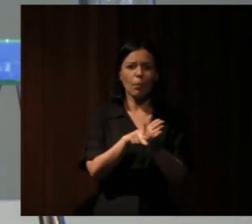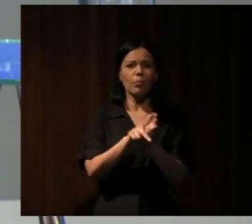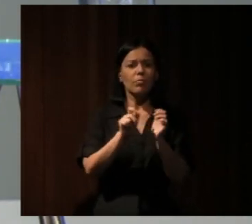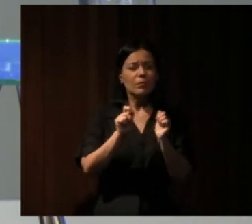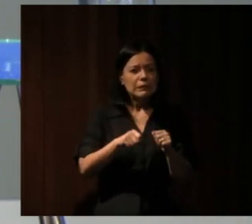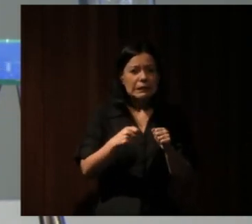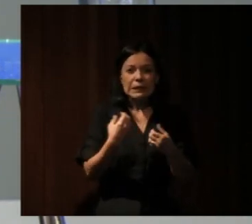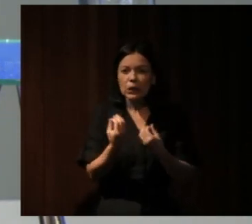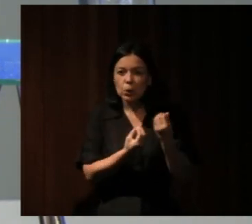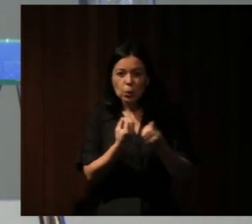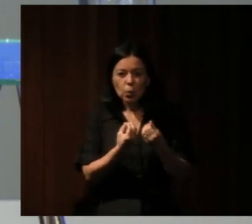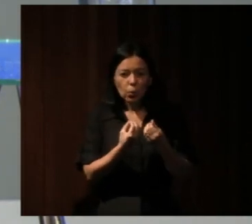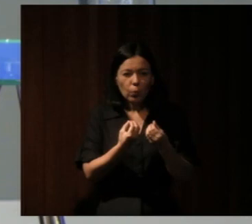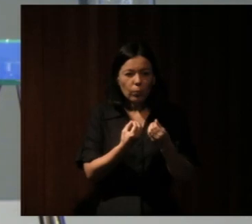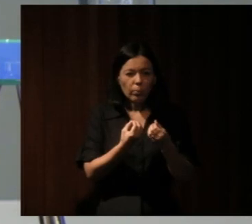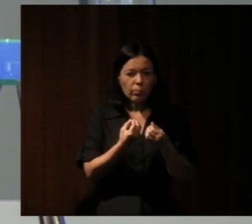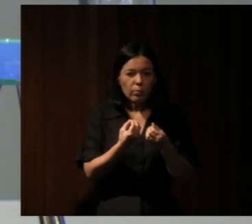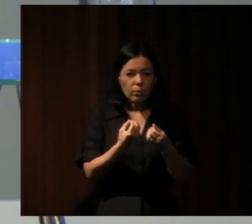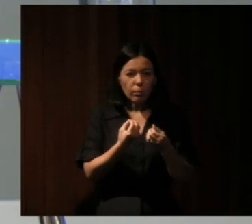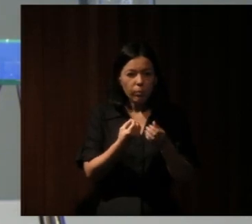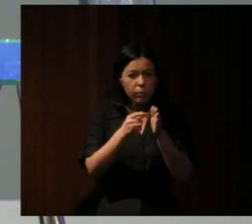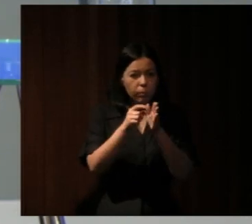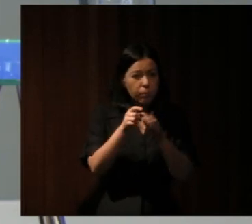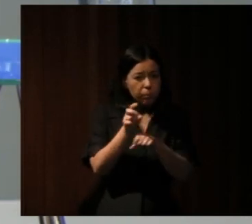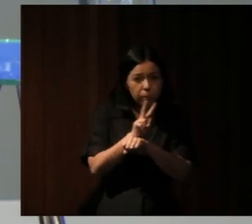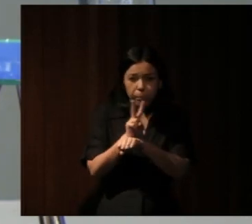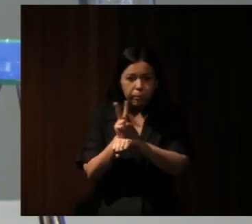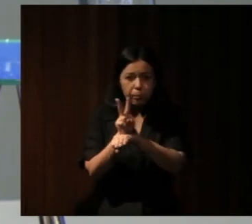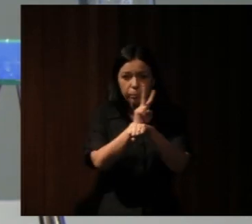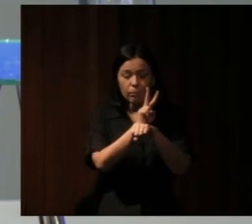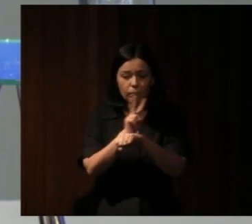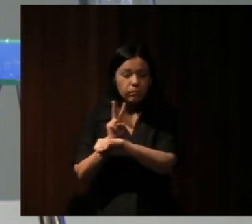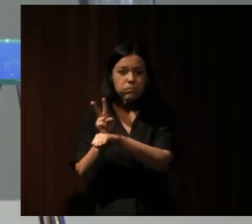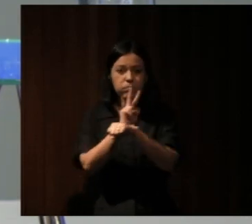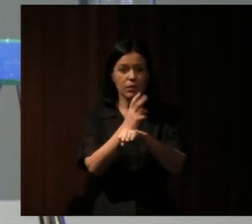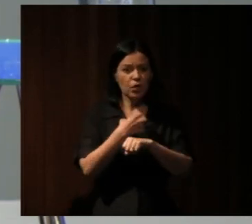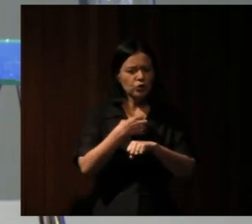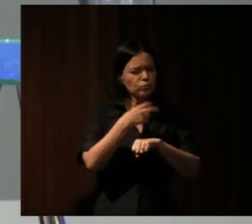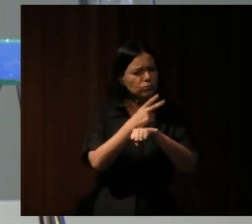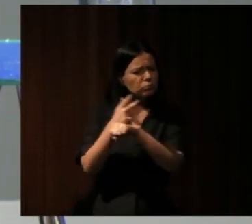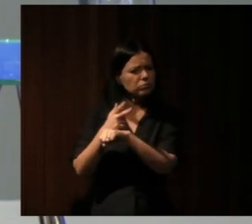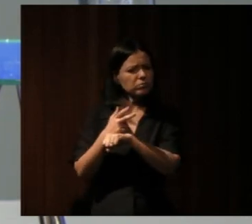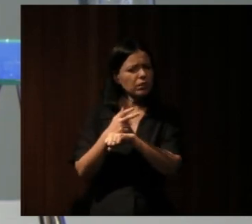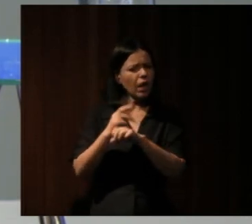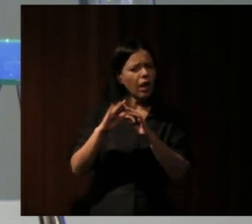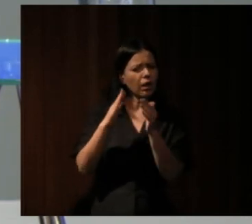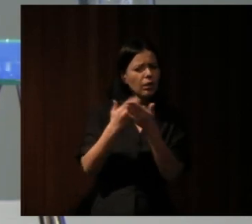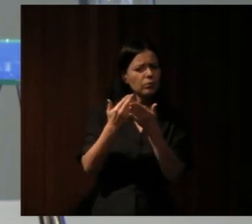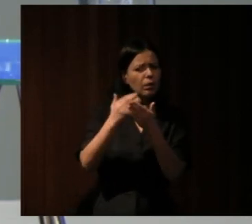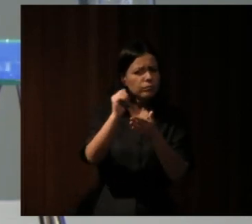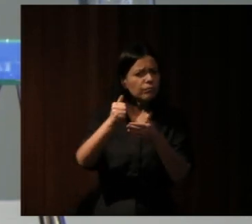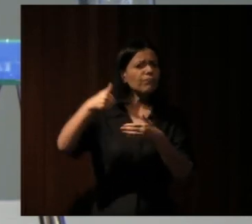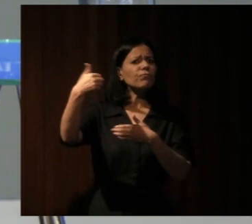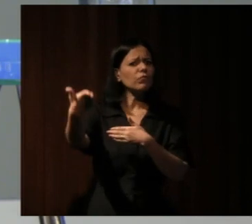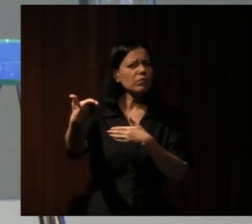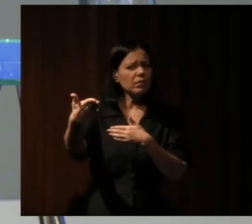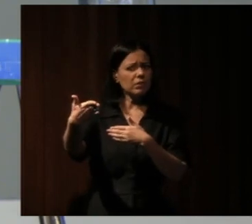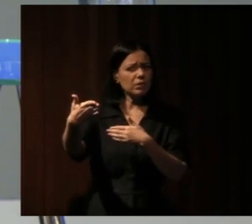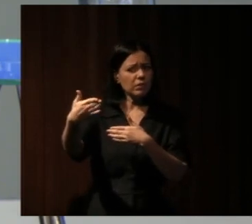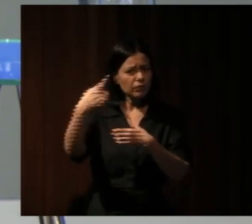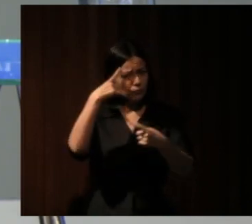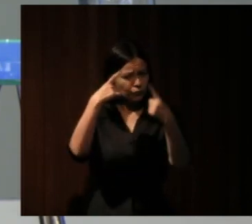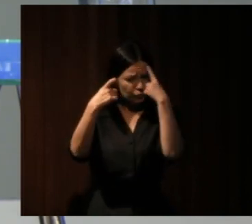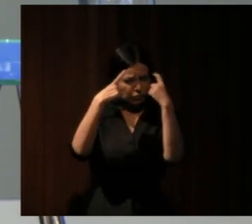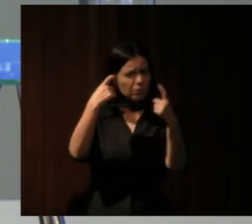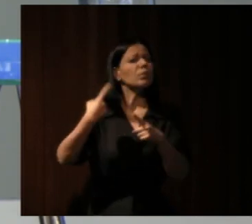Isso é uma forma de a gente entender também para além da escola porque que essas violências estão acontecendo que eu acho que é importante